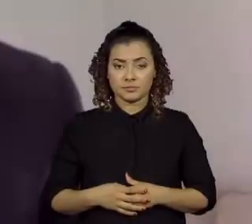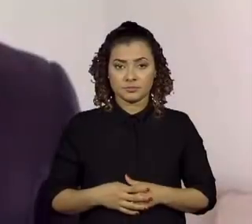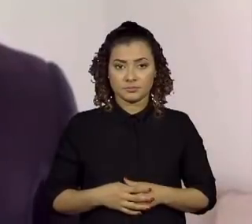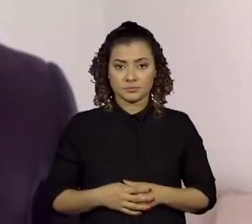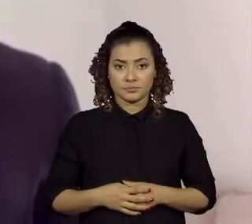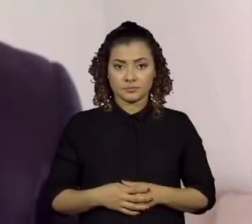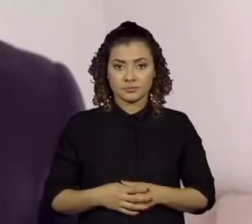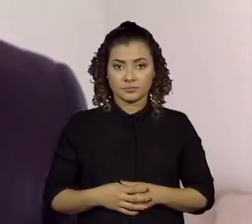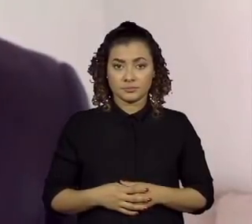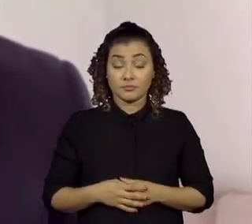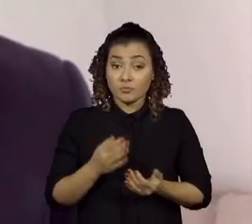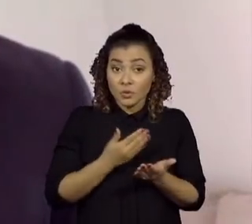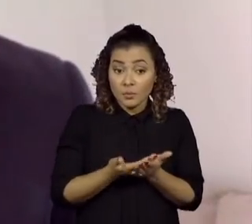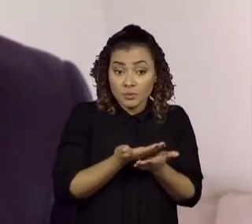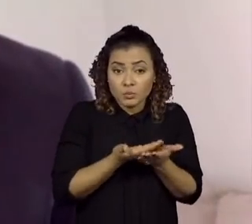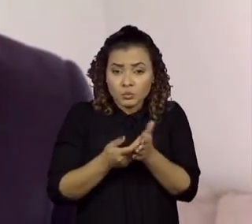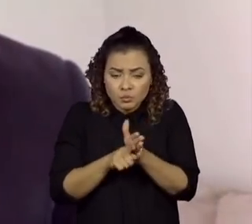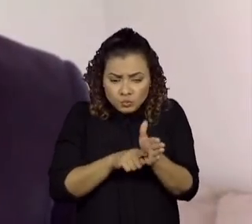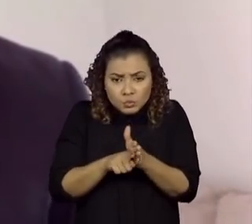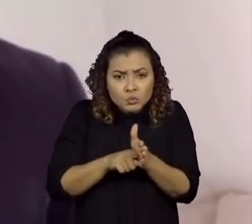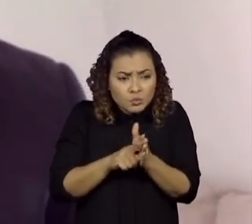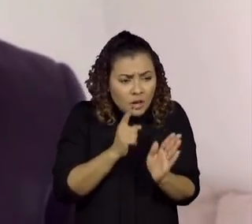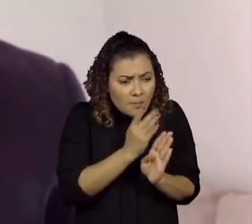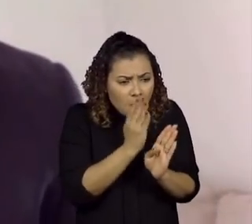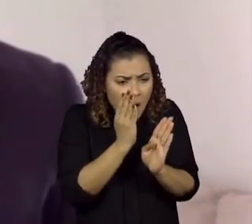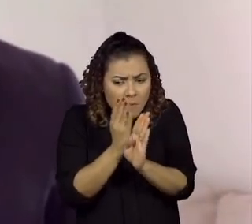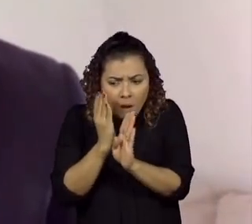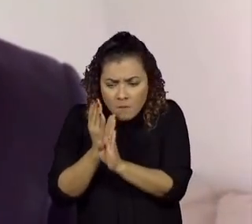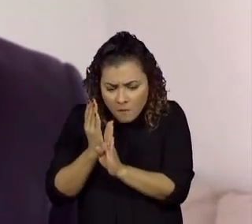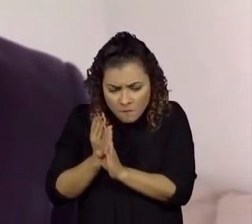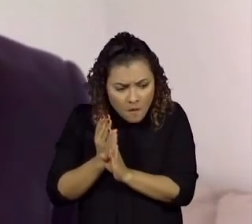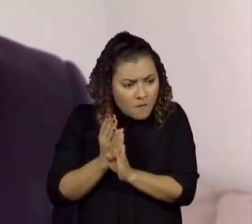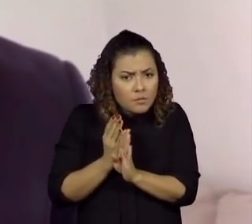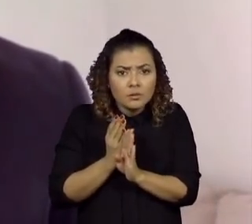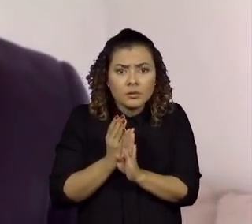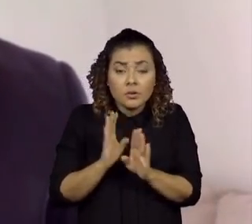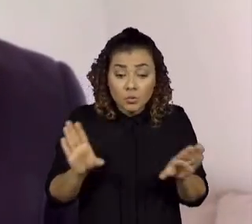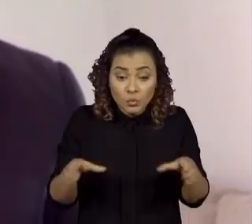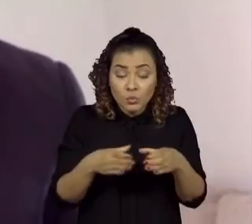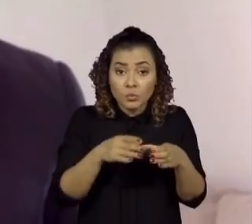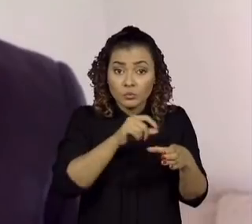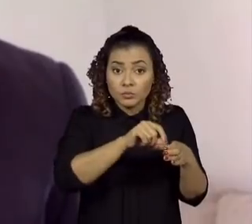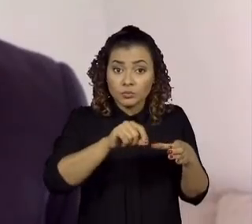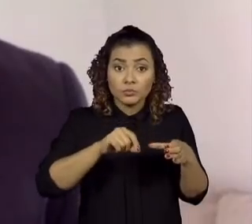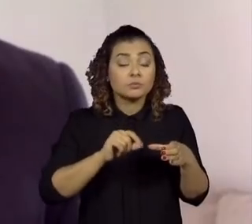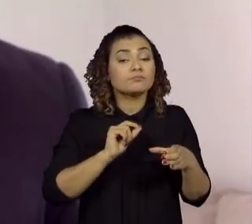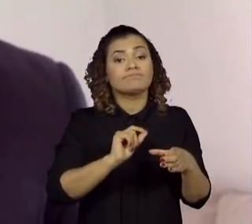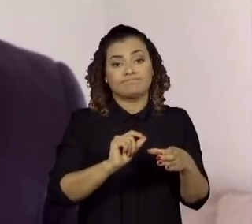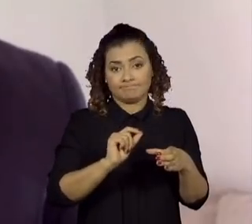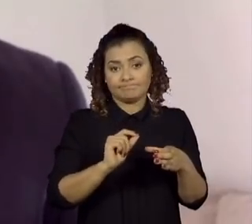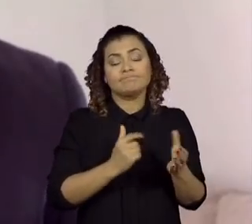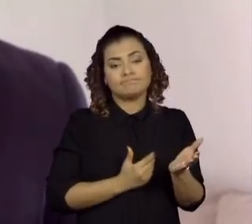O estudo inicial identificou que este grupo adquiriu